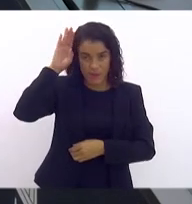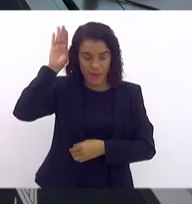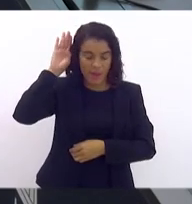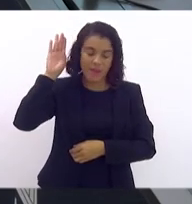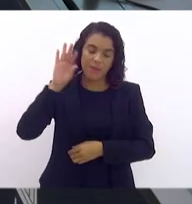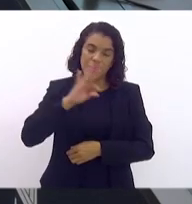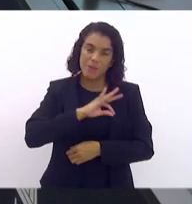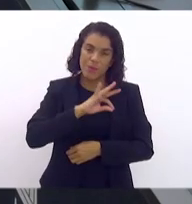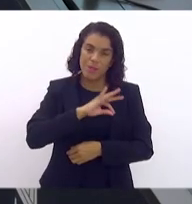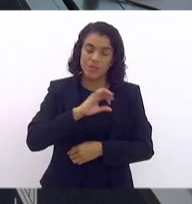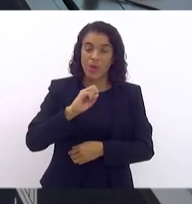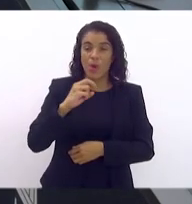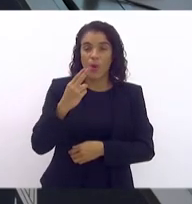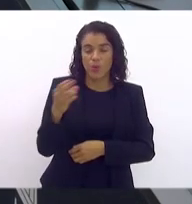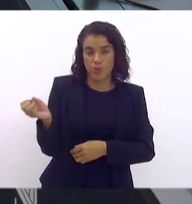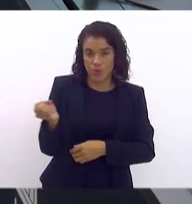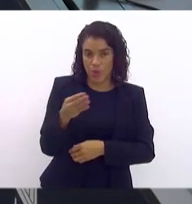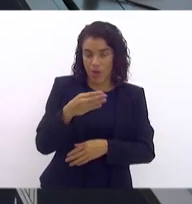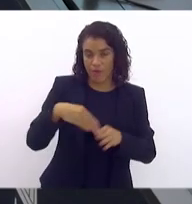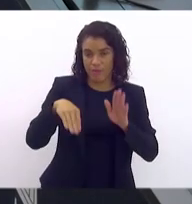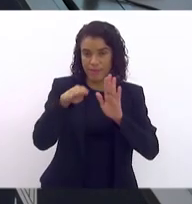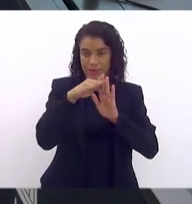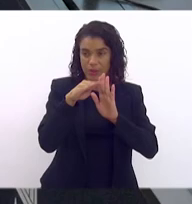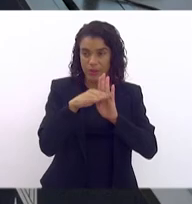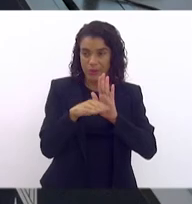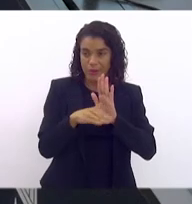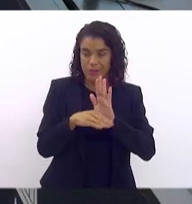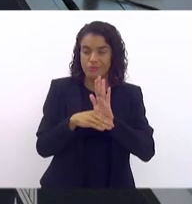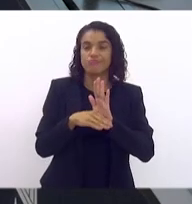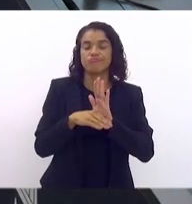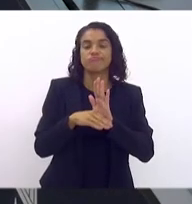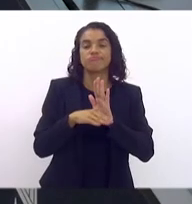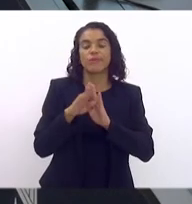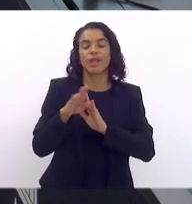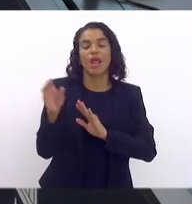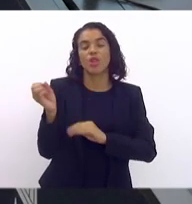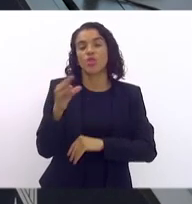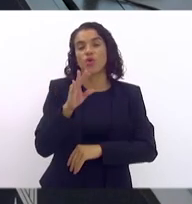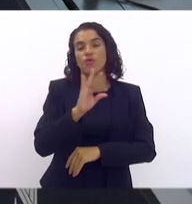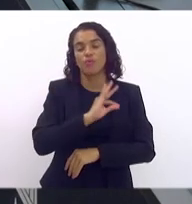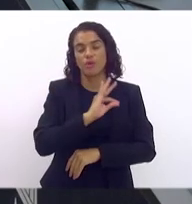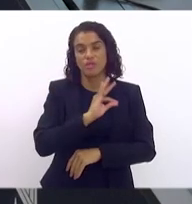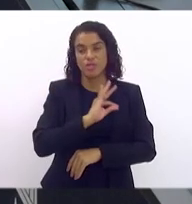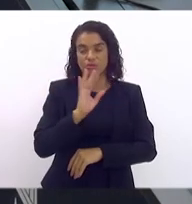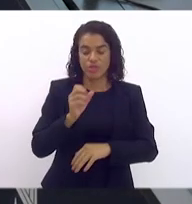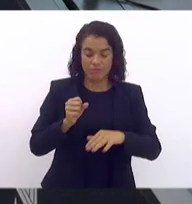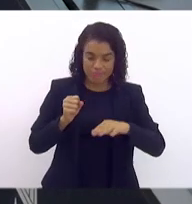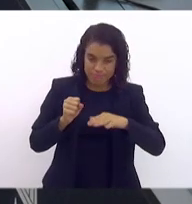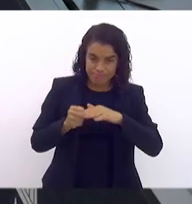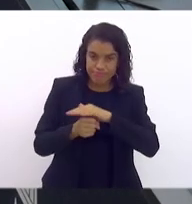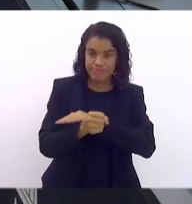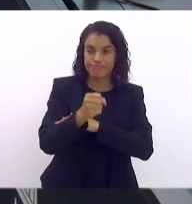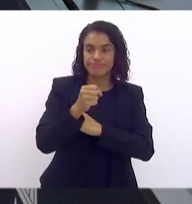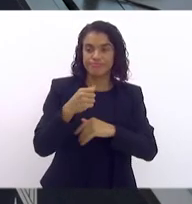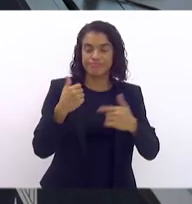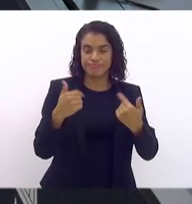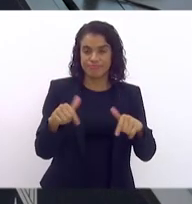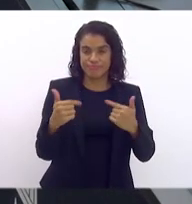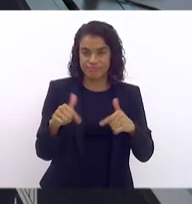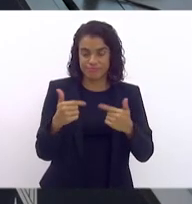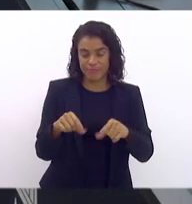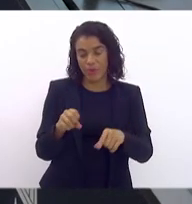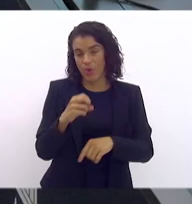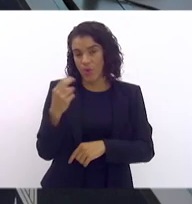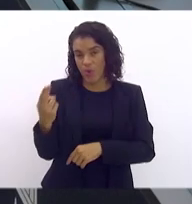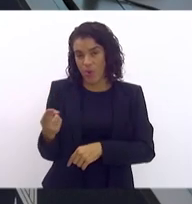nova metodologia que é repassada aos novos alunos que são novos policiais que já entram já ingressam na carreira com essa metodologia e seja com